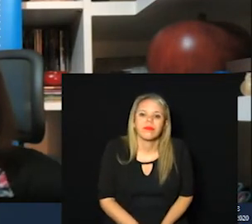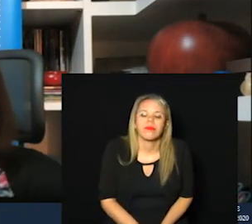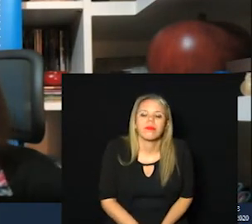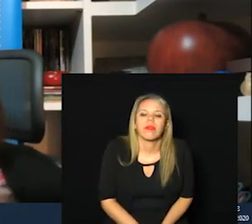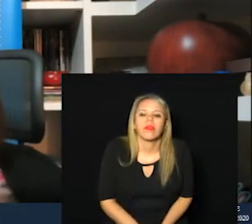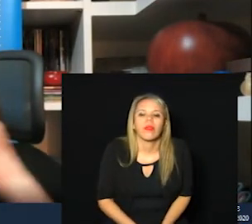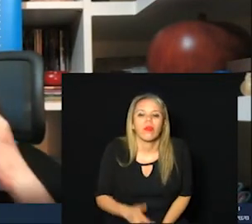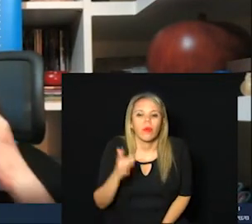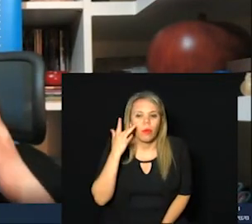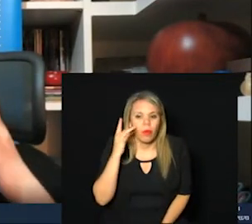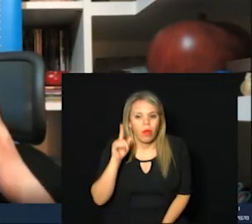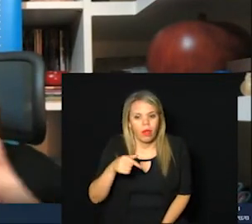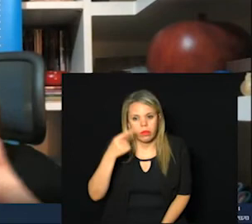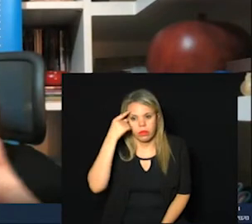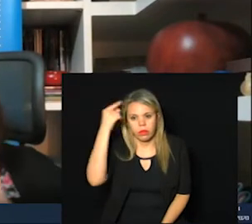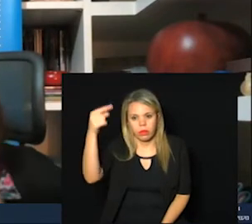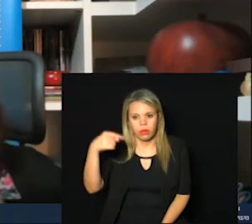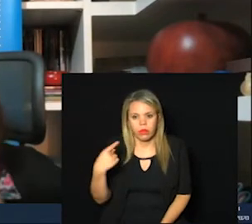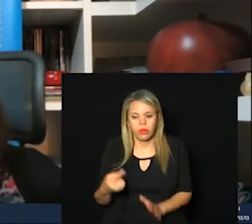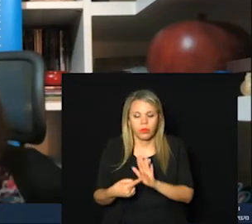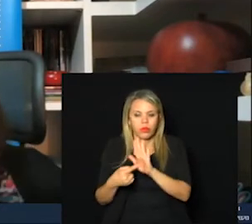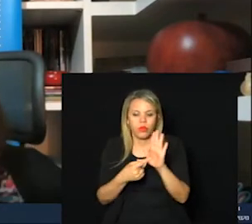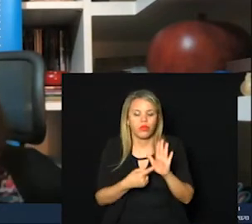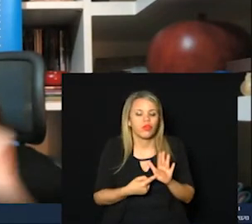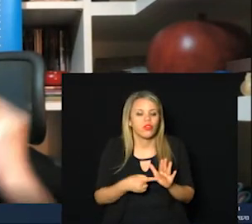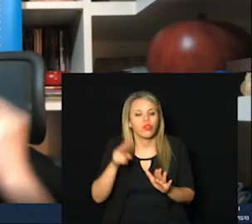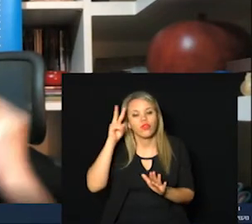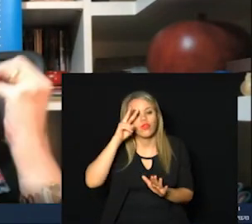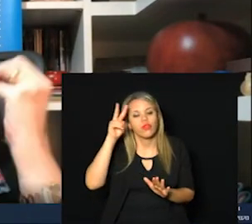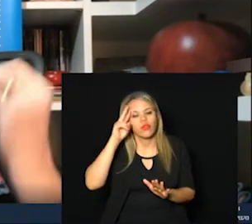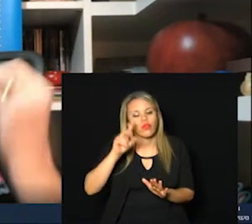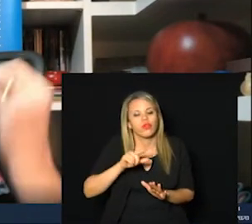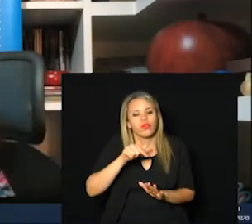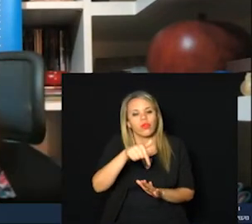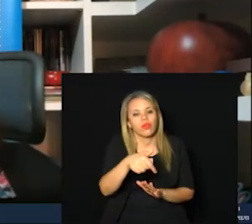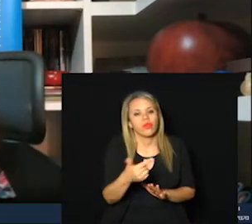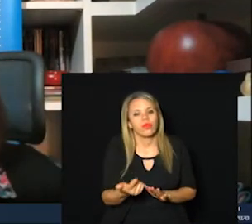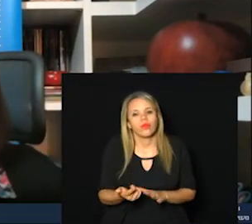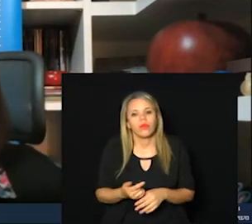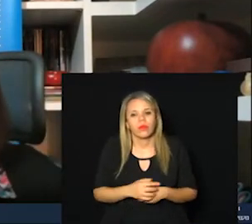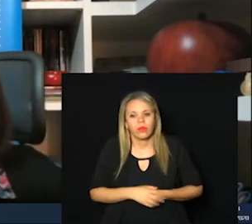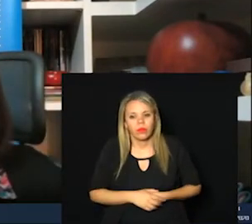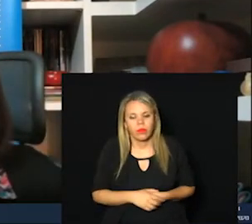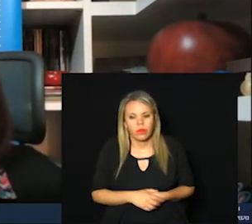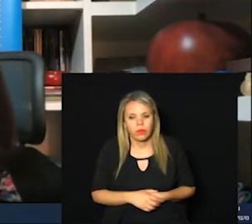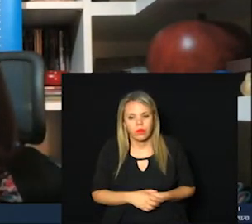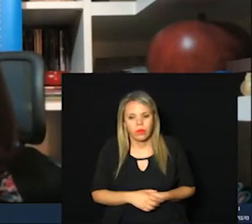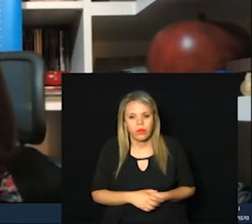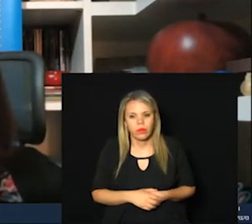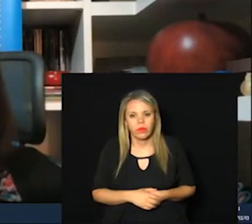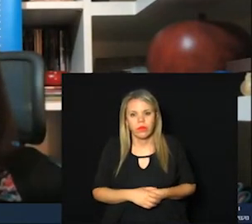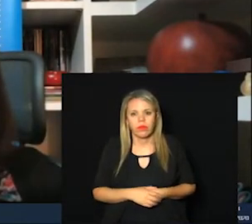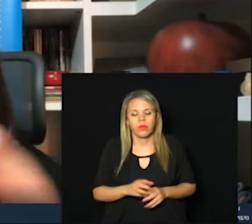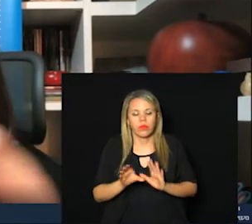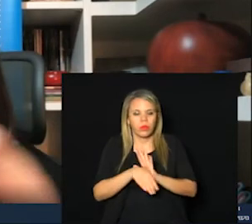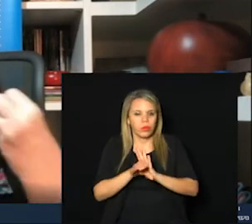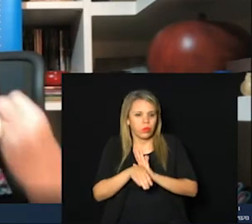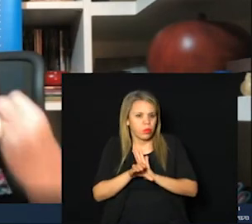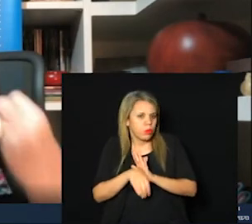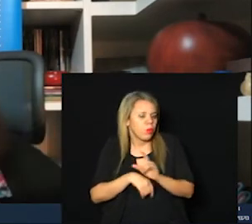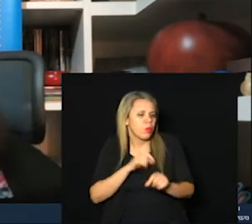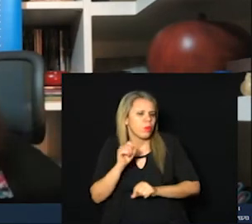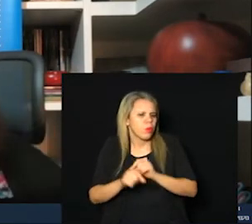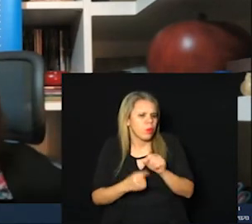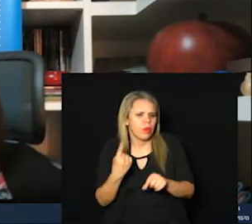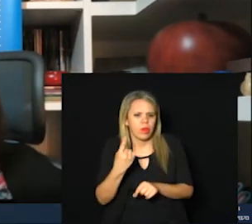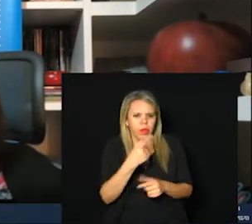acho que essa ideia de ilustrar com uma história e depois retomar pelo fio dos conceitos e o que cada